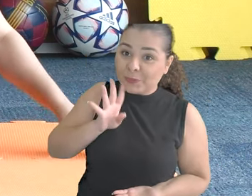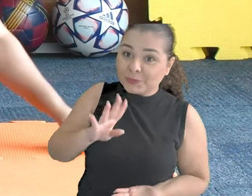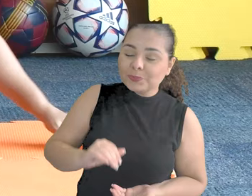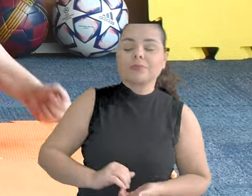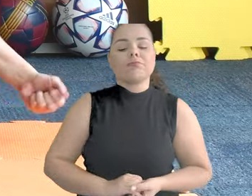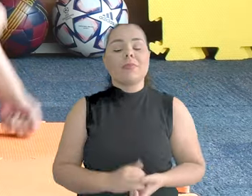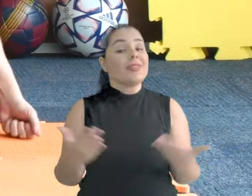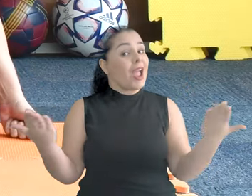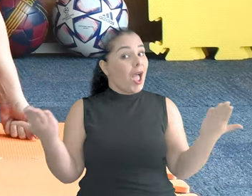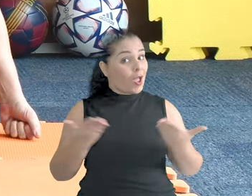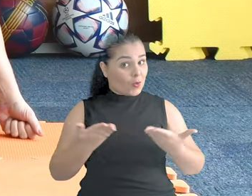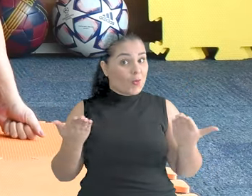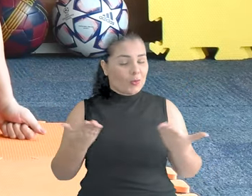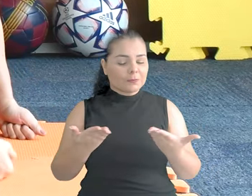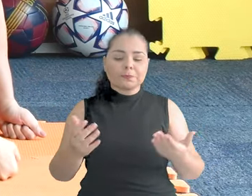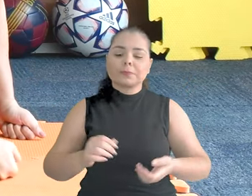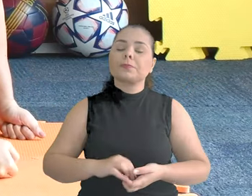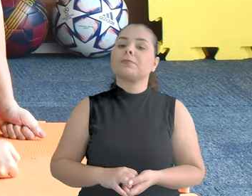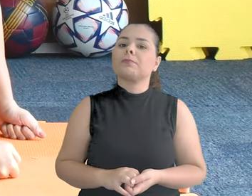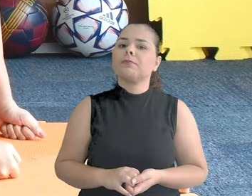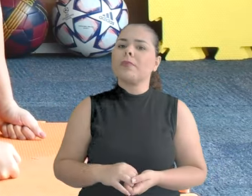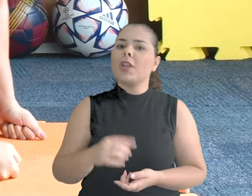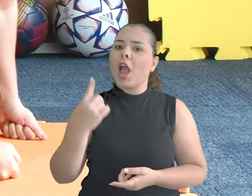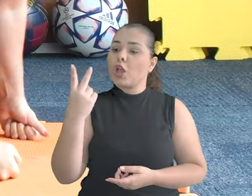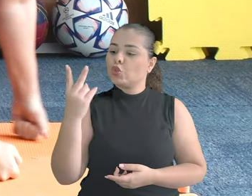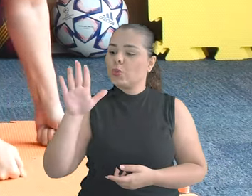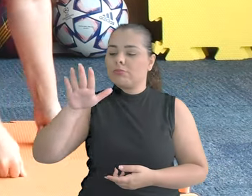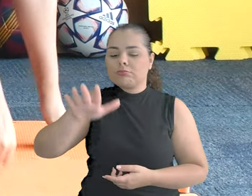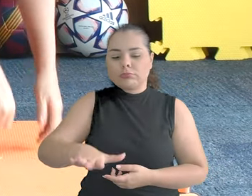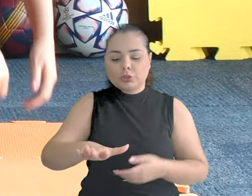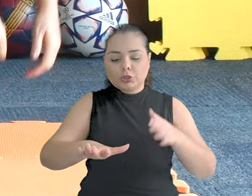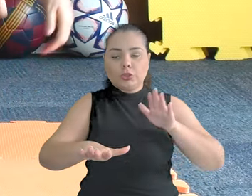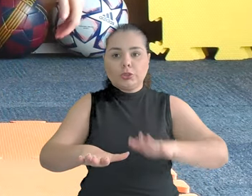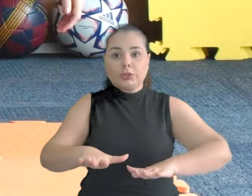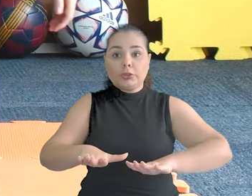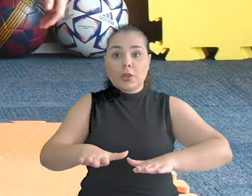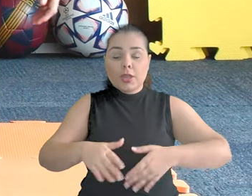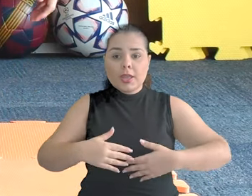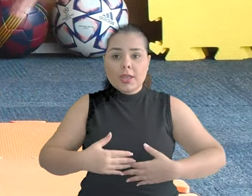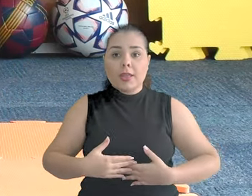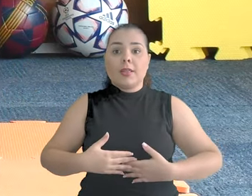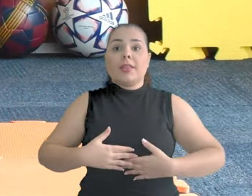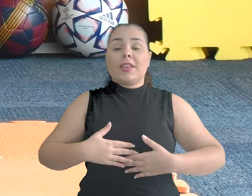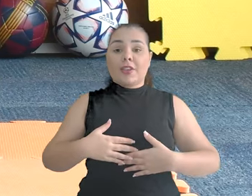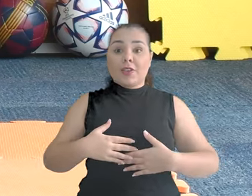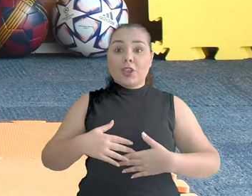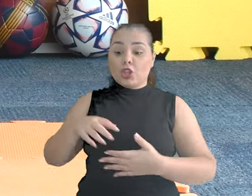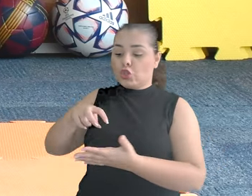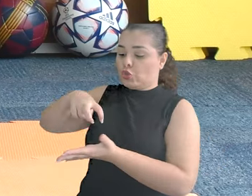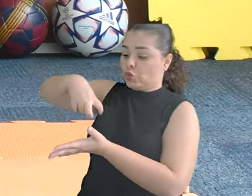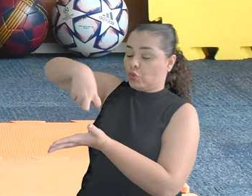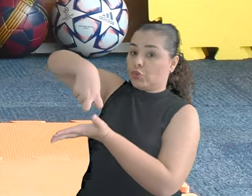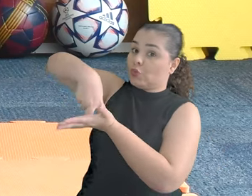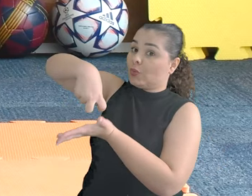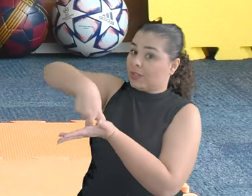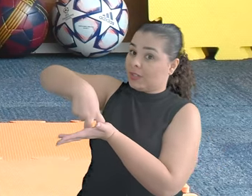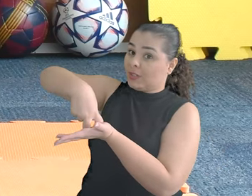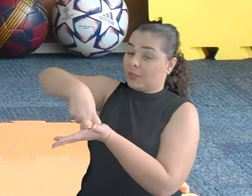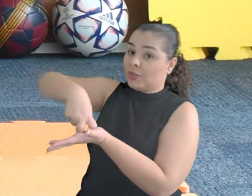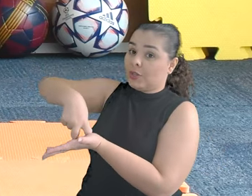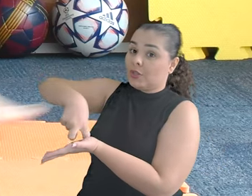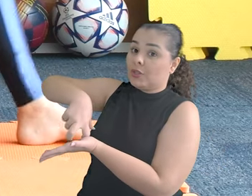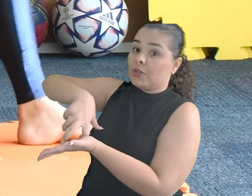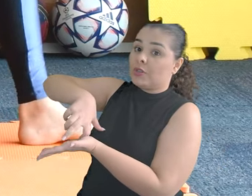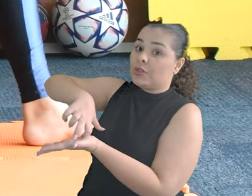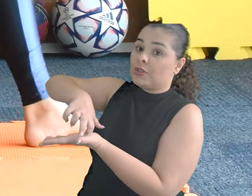Legal. Olha agora. Apoia as duas mãos no chão. Ficou em pé. Opa, joelho.